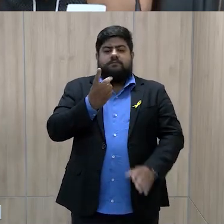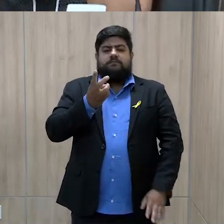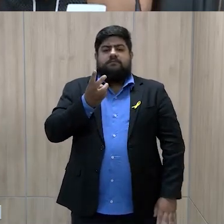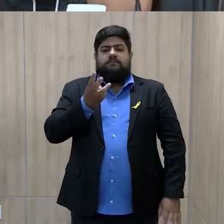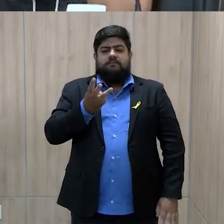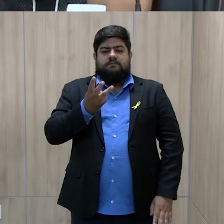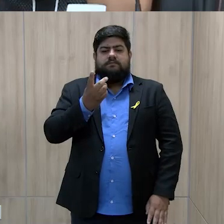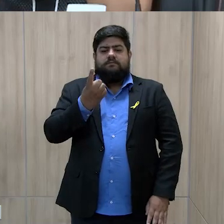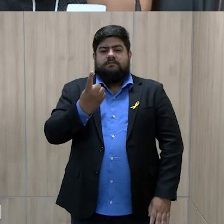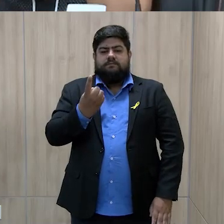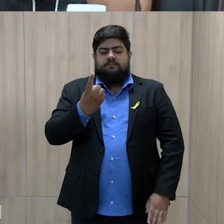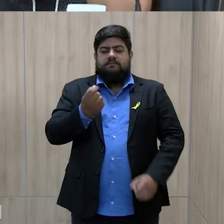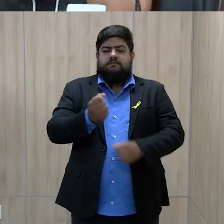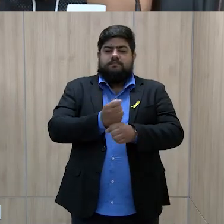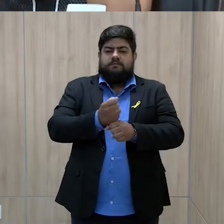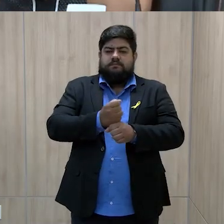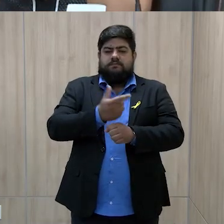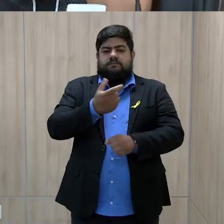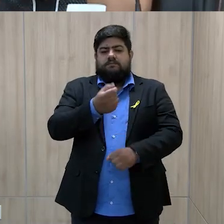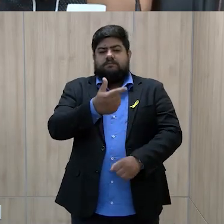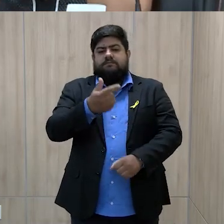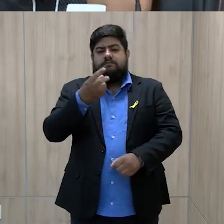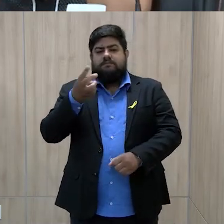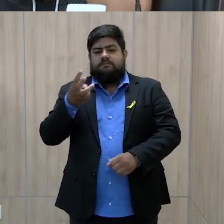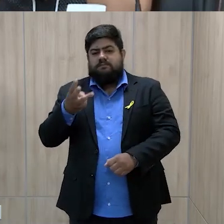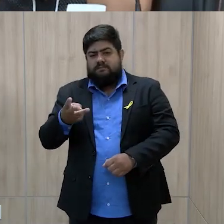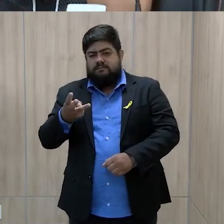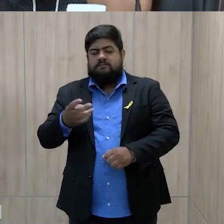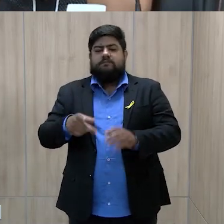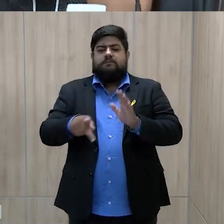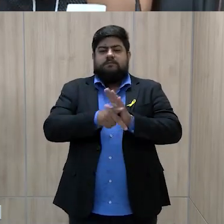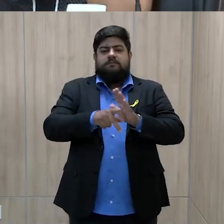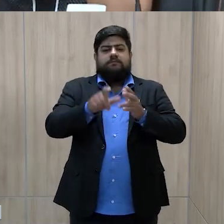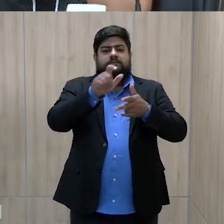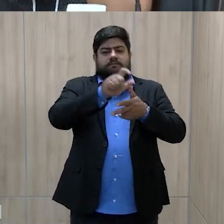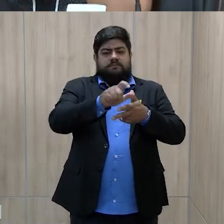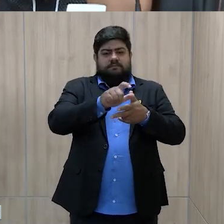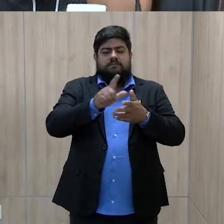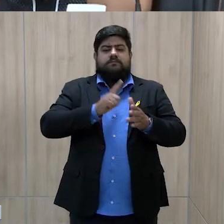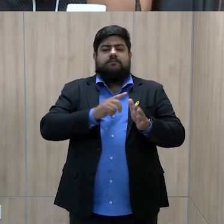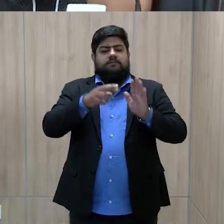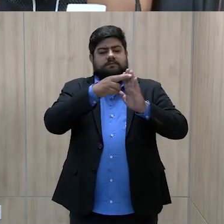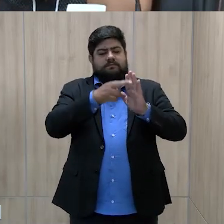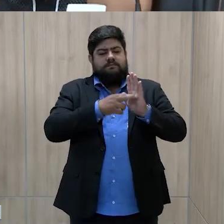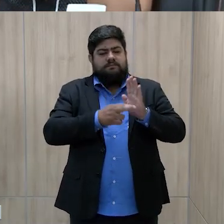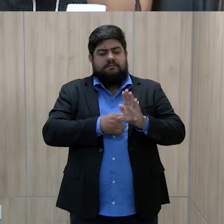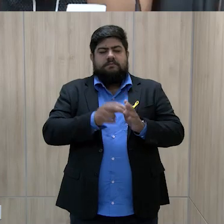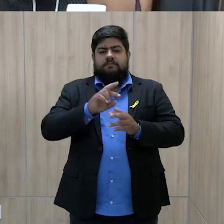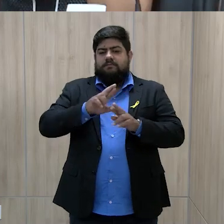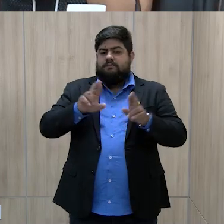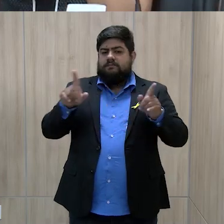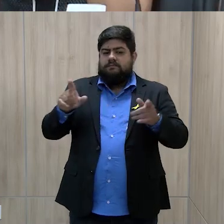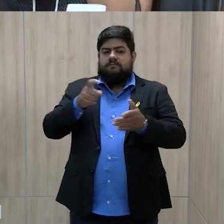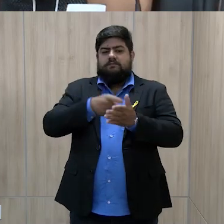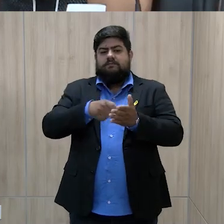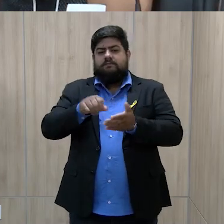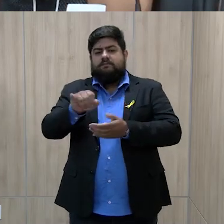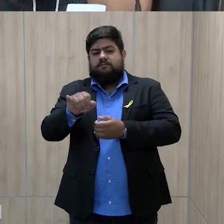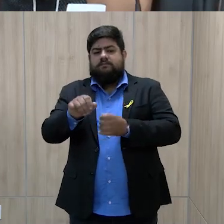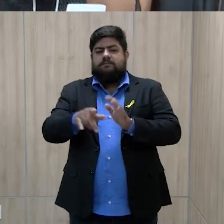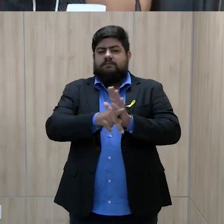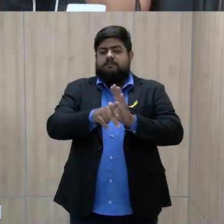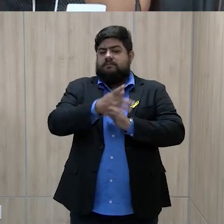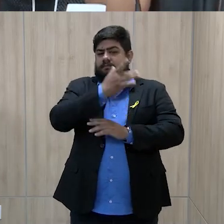projeto de lei 131 de 2023 da autoria do Poder Executivo dispõe sobre a instituição de um regime diferenciado de